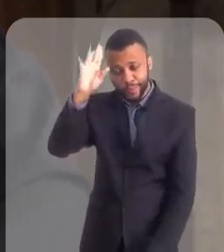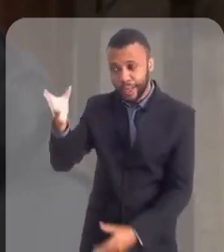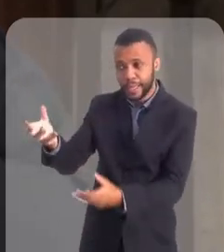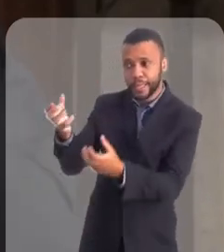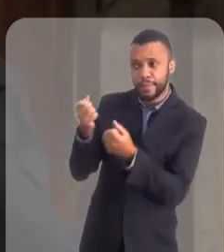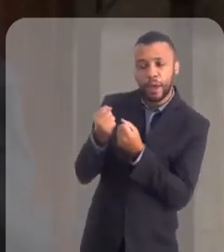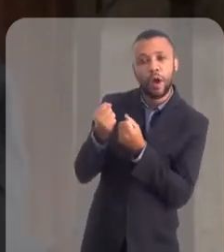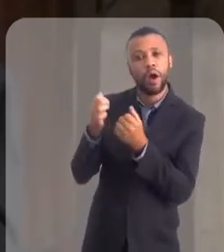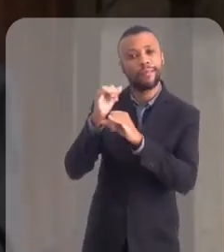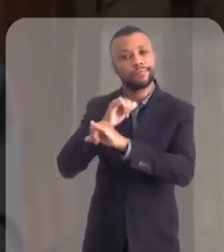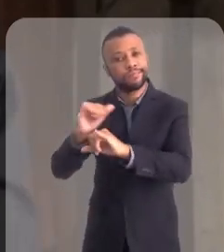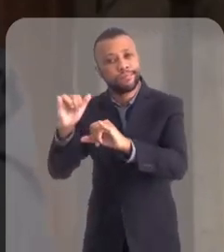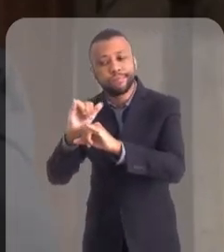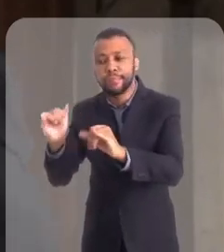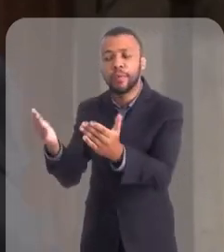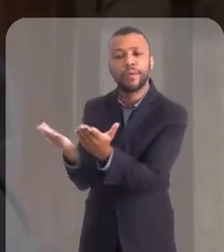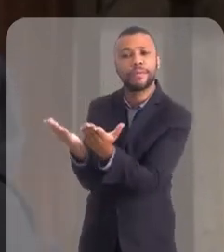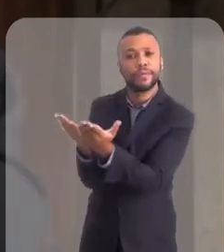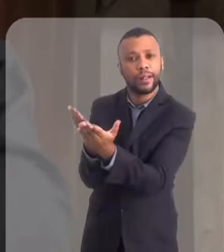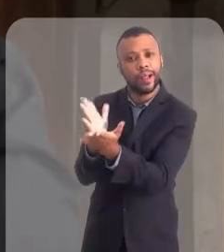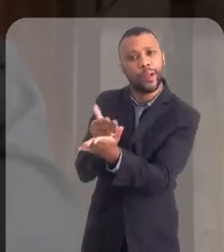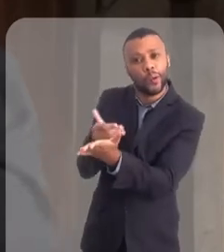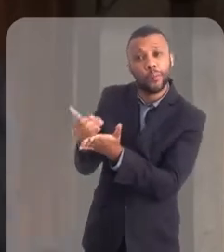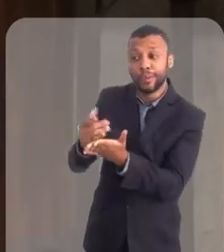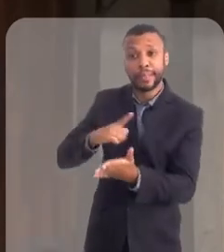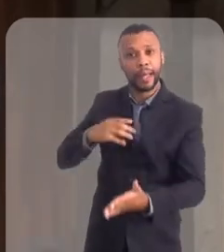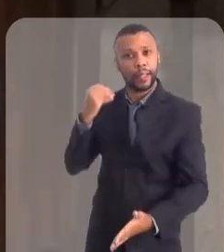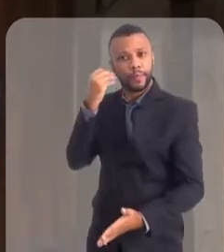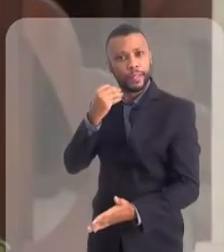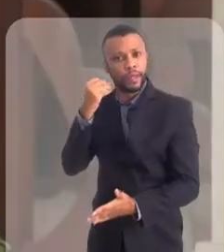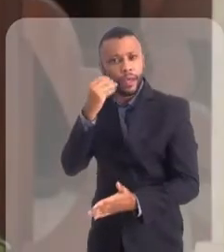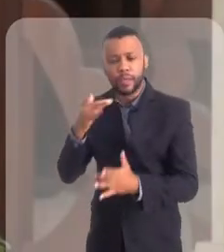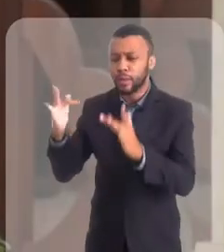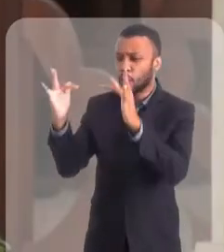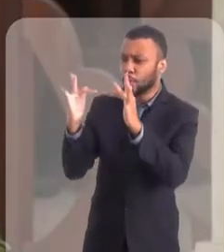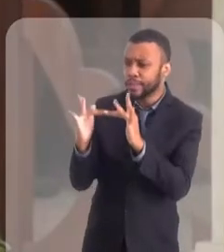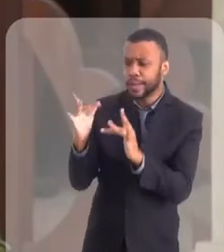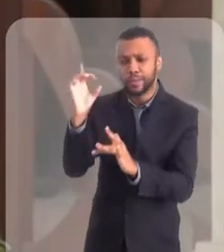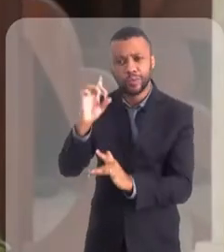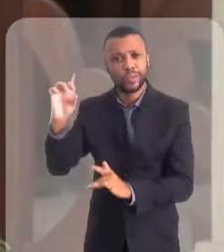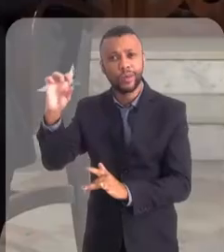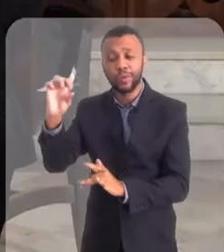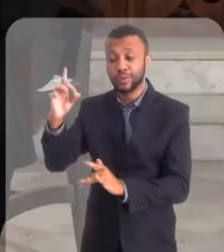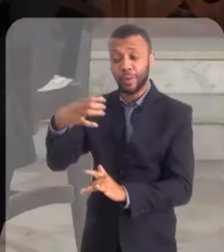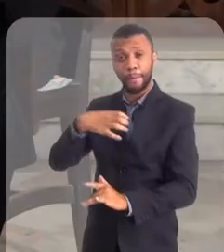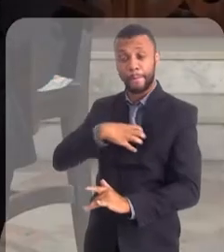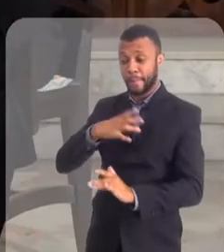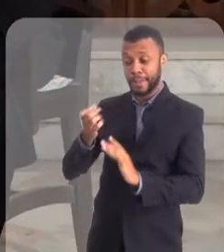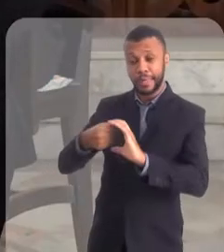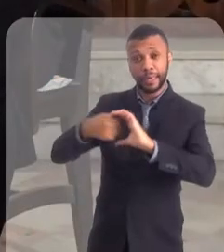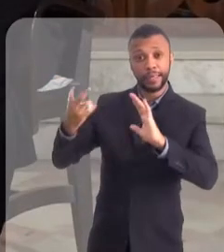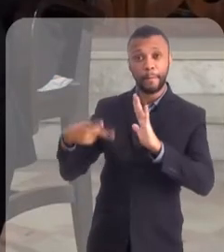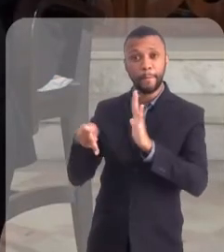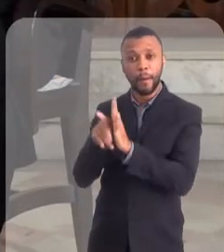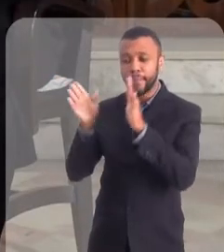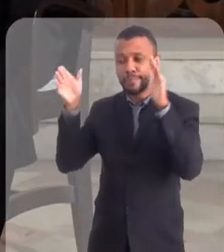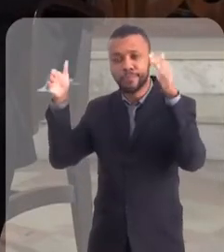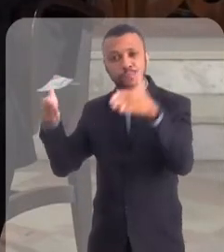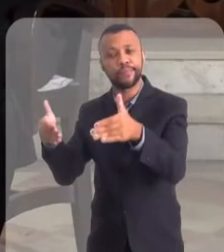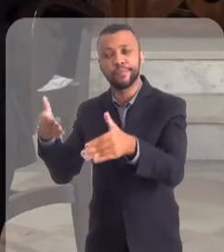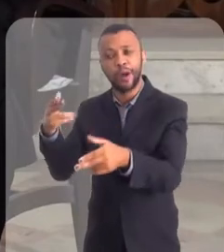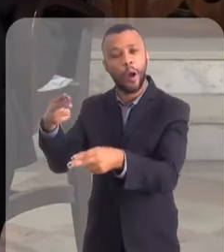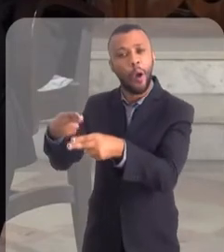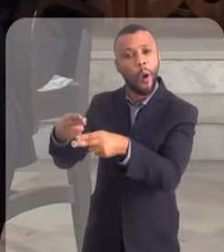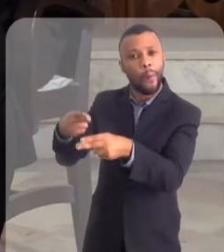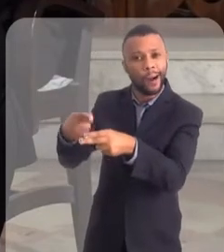começou a viver a sua espiritualidade, a sua união com Deus e a celebrar a Deus. Então, um modo tipicamente romano, ali da